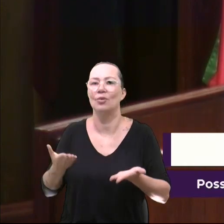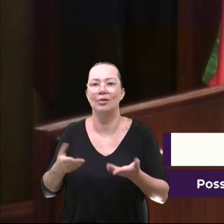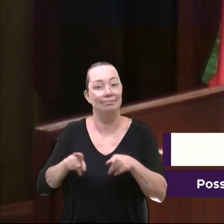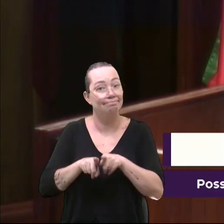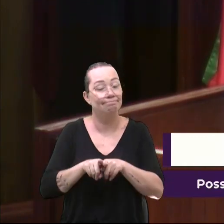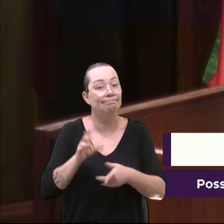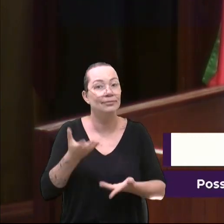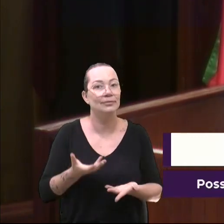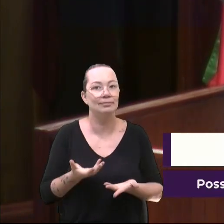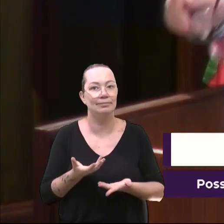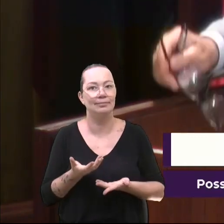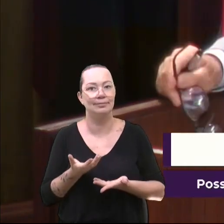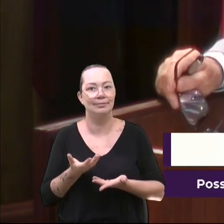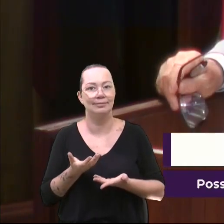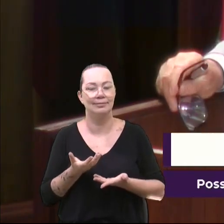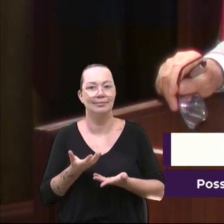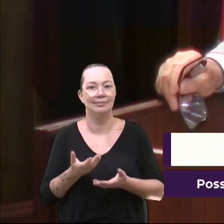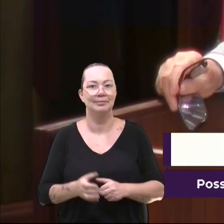E